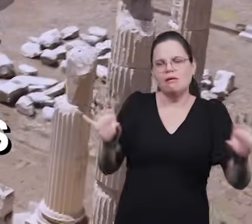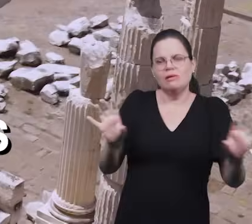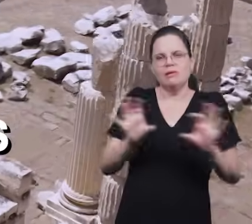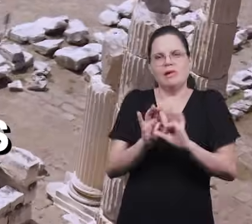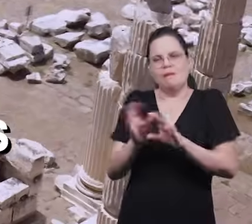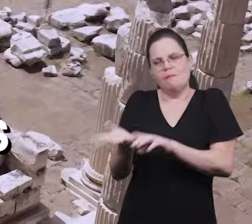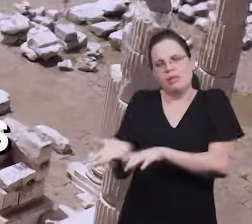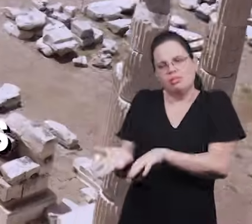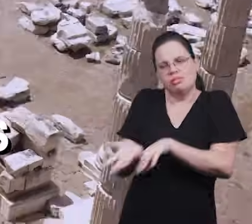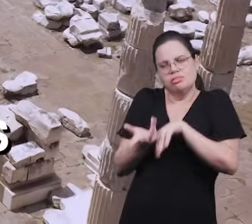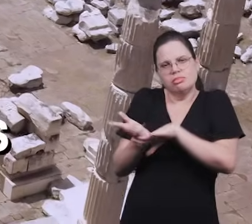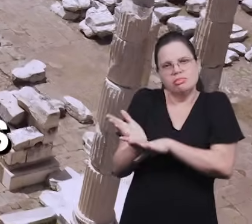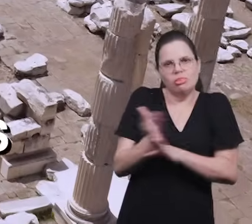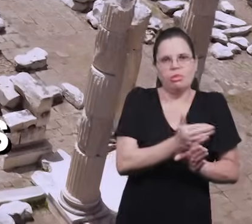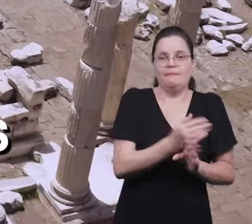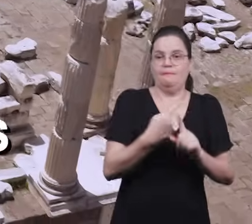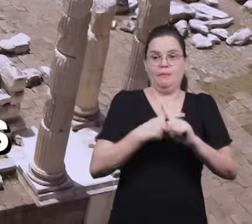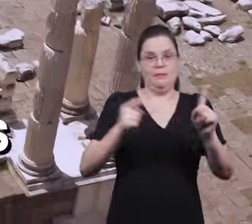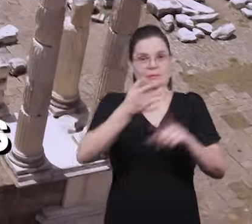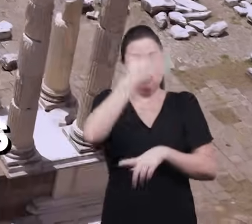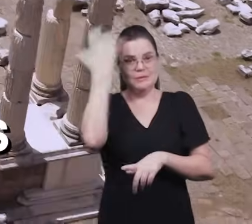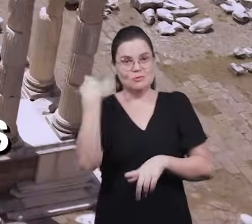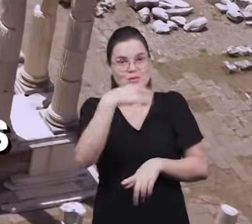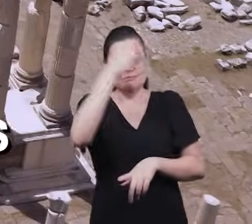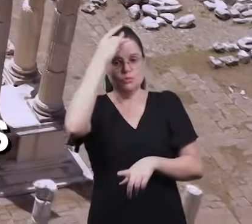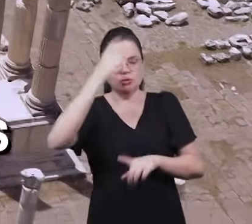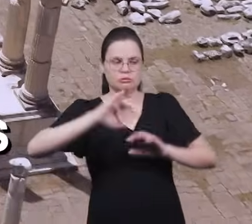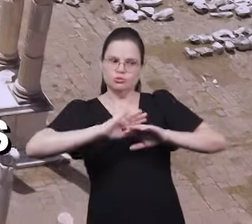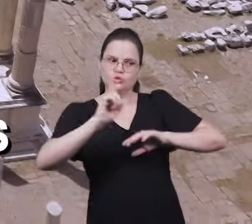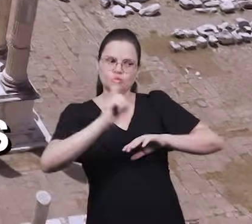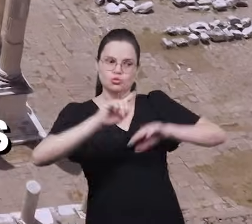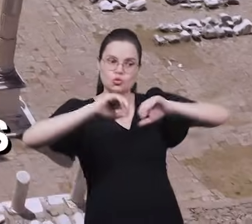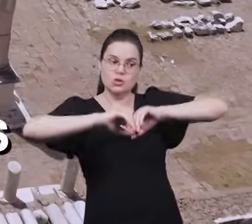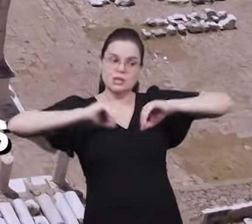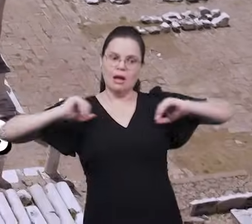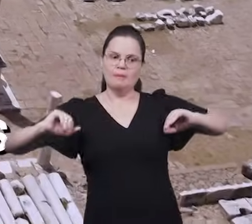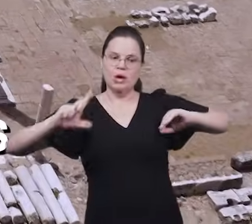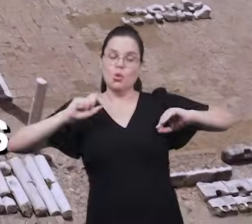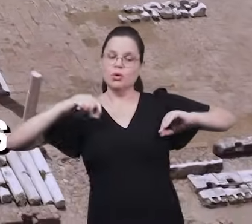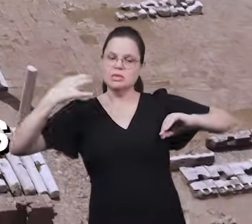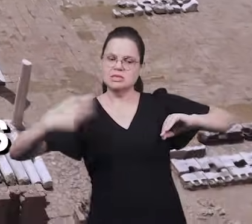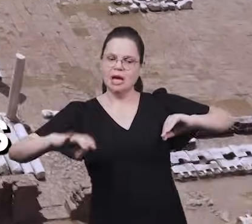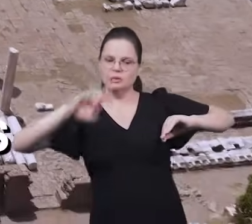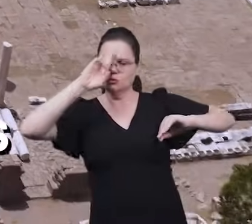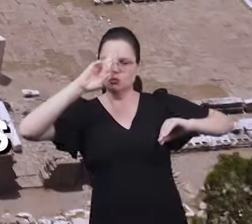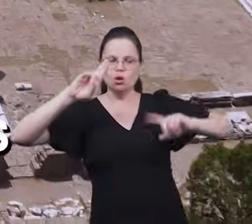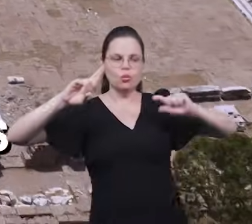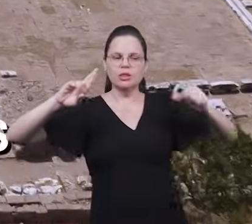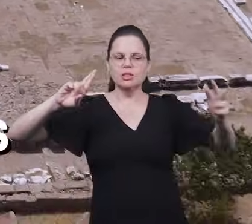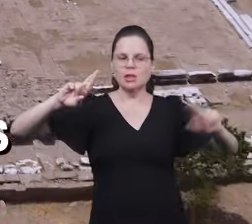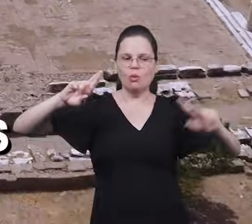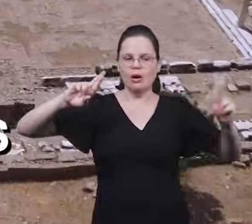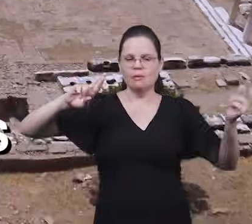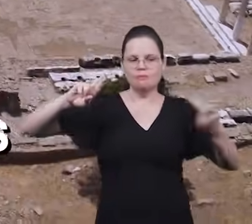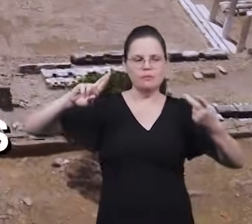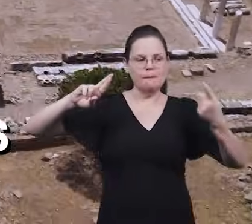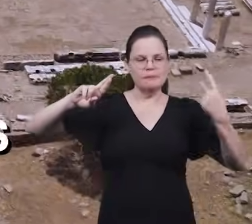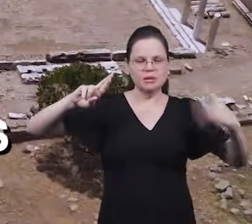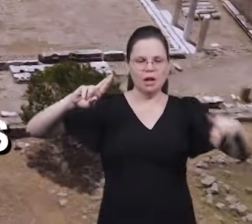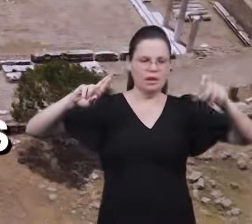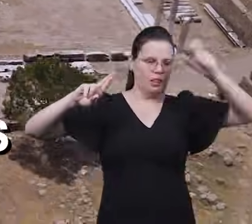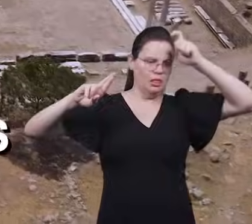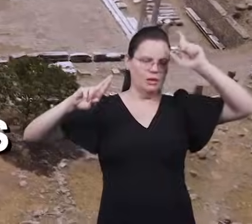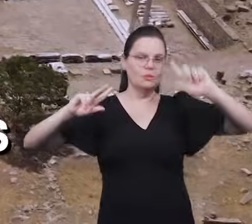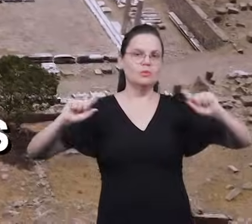a operação do Espírito Santo era para fazer diferença, ou seja, o que é do Senhor e o que não é do Senhor, nesse período ali, o